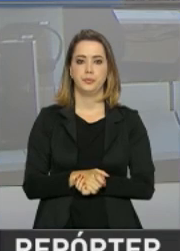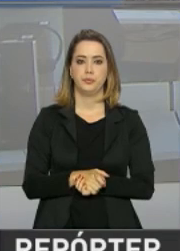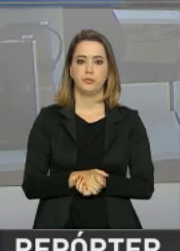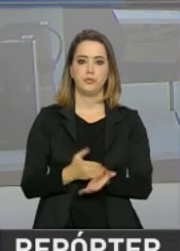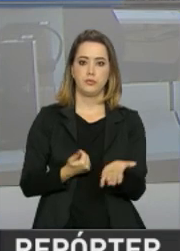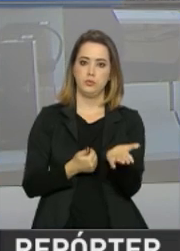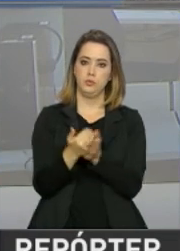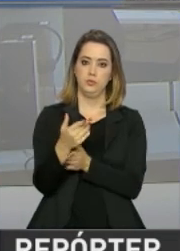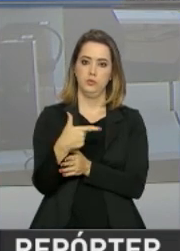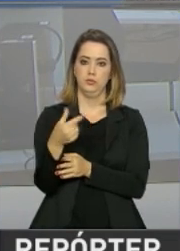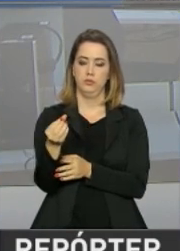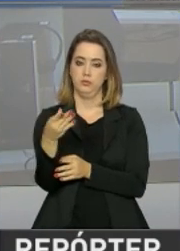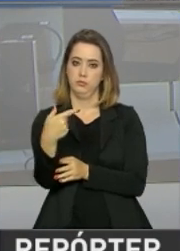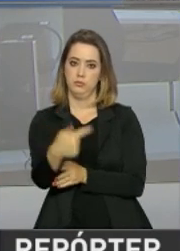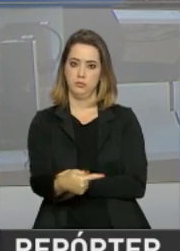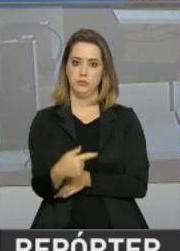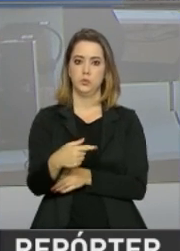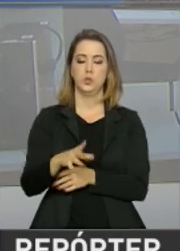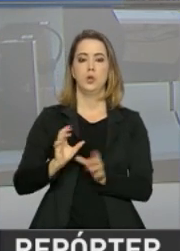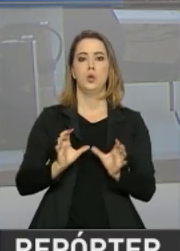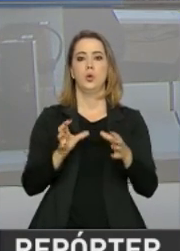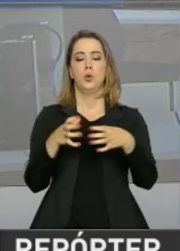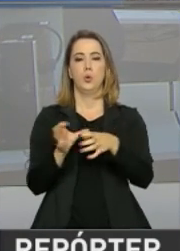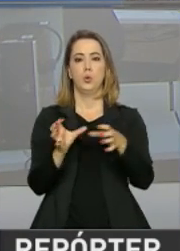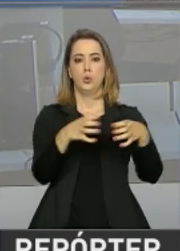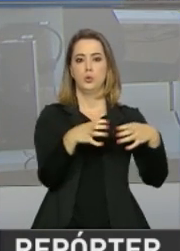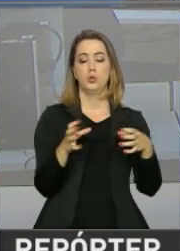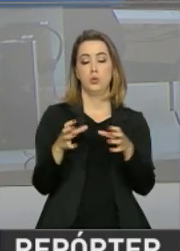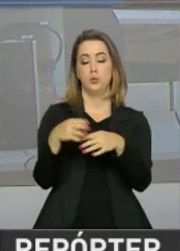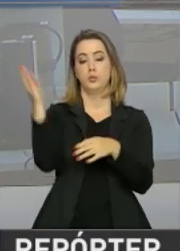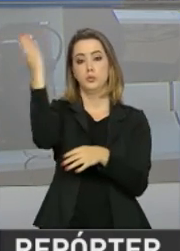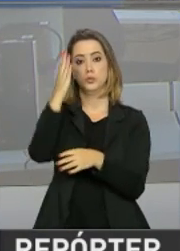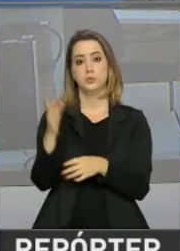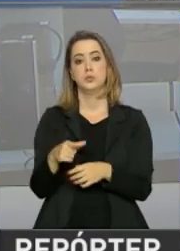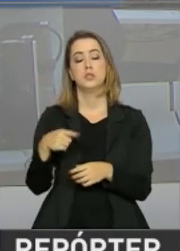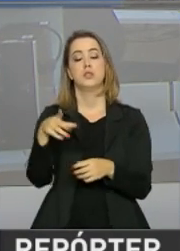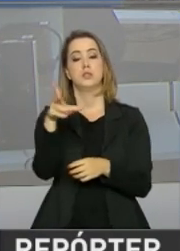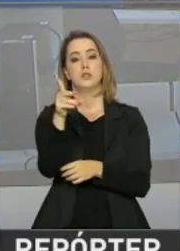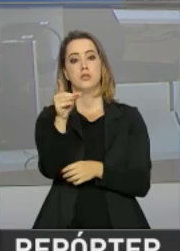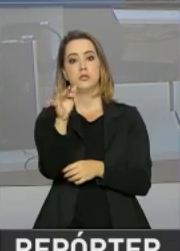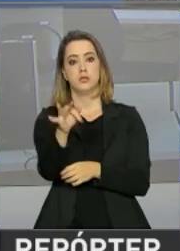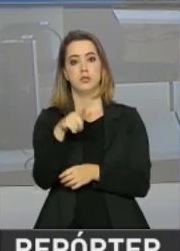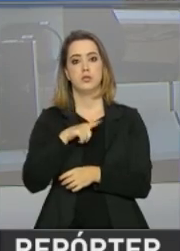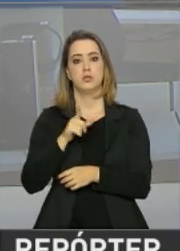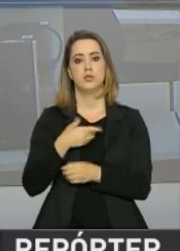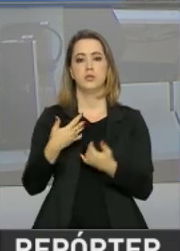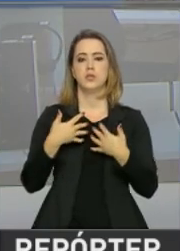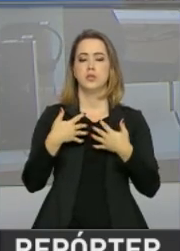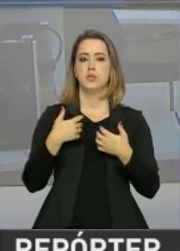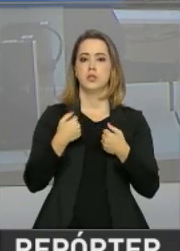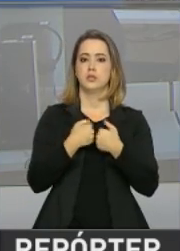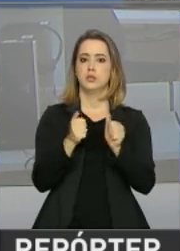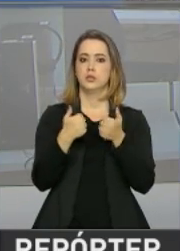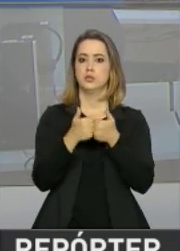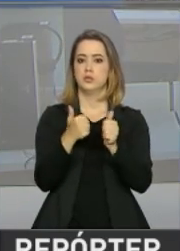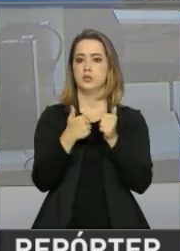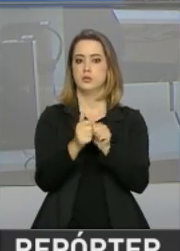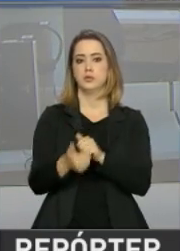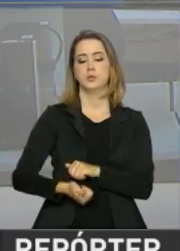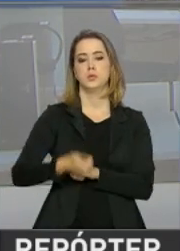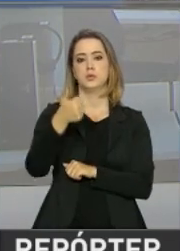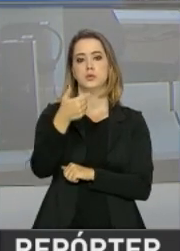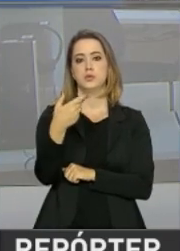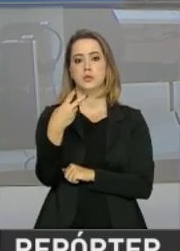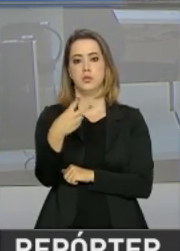órgãos do poder executivo federal instalados no distrito federal bom usar um novo modelo de transporte e deve garantir uma economia de